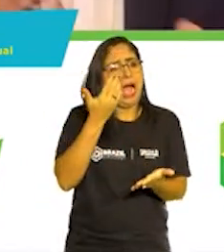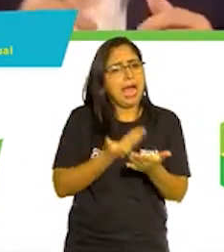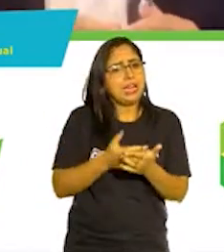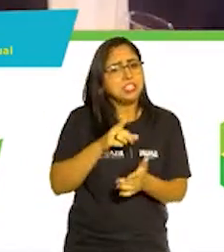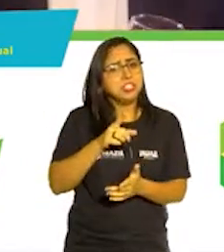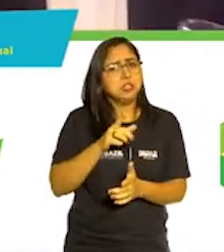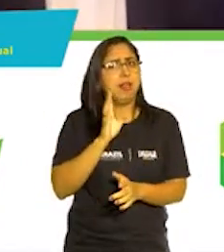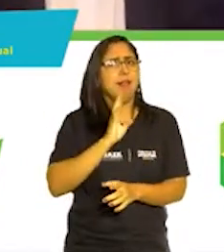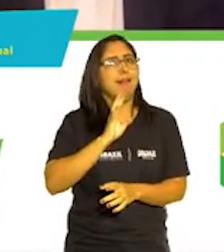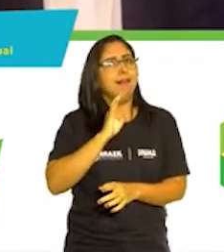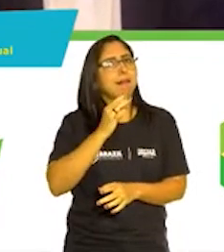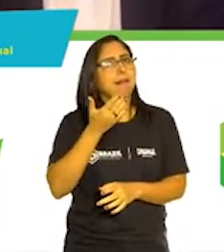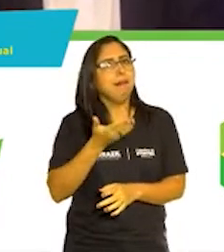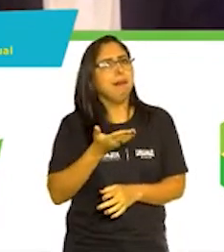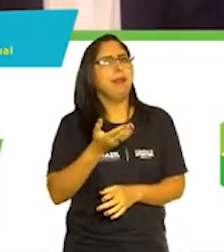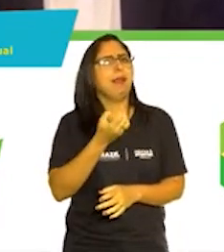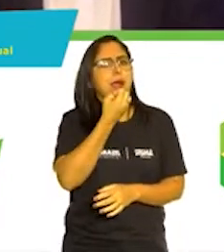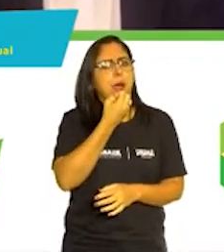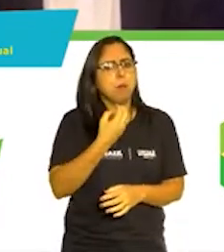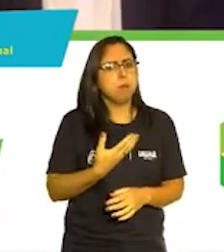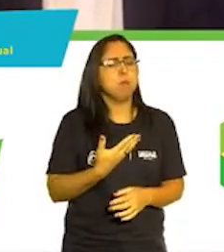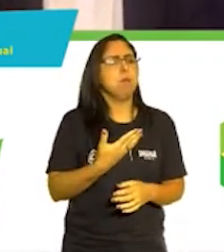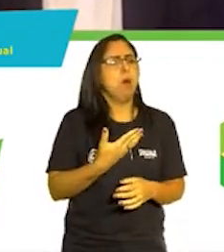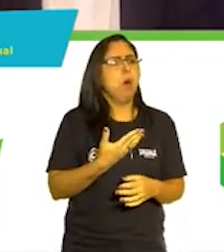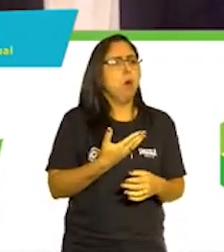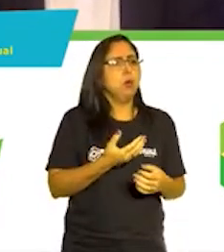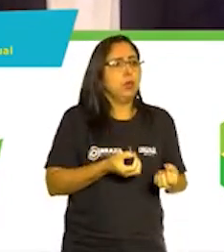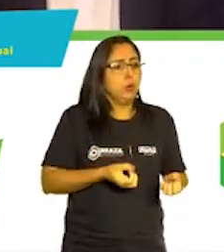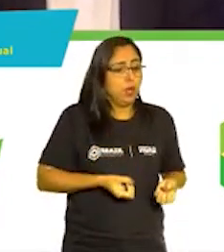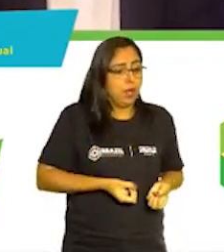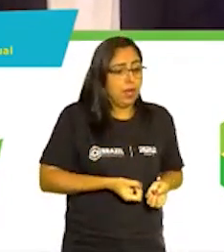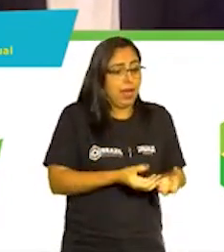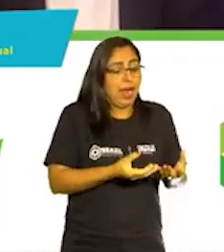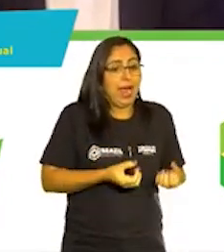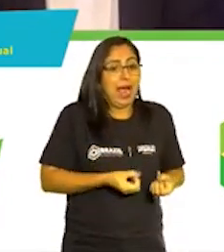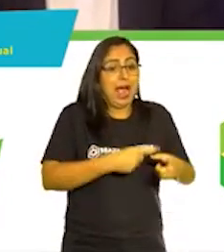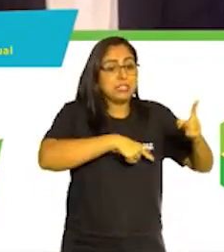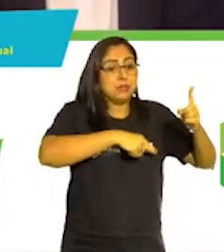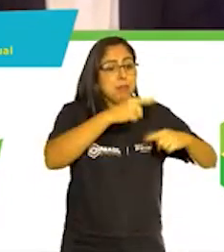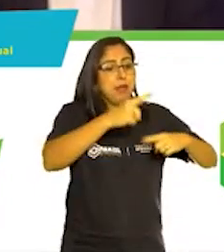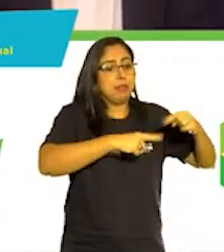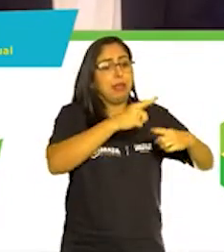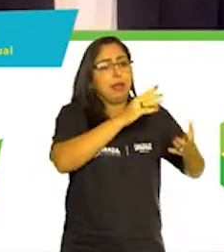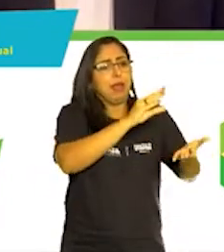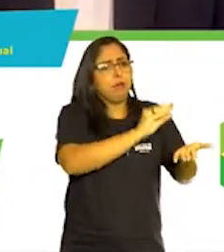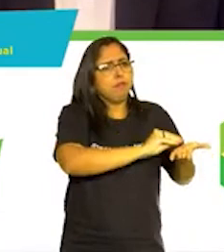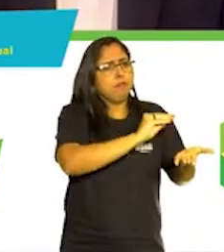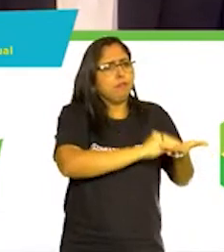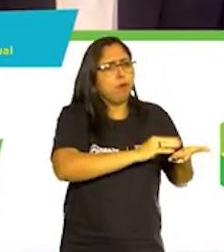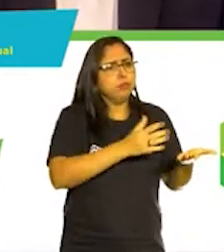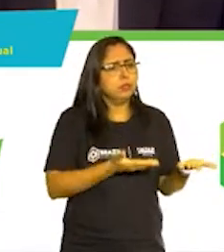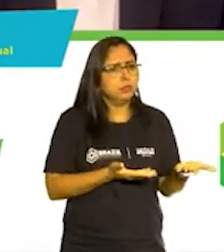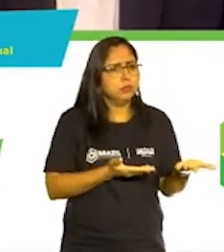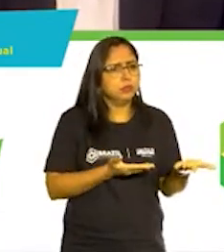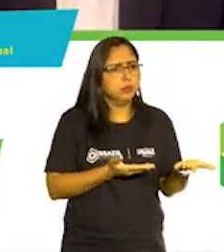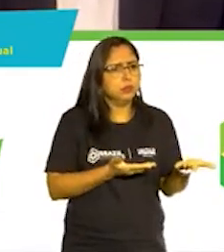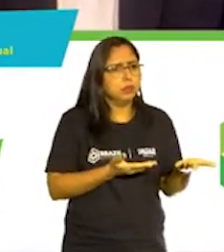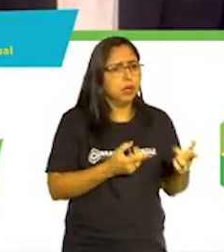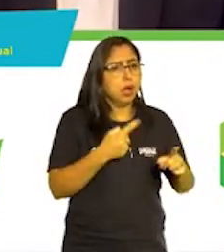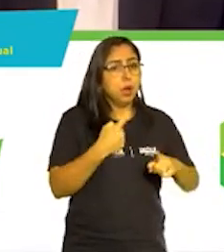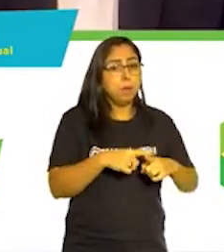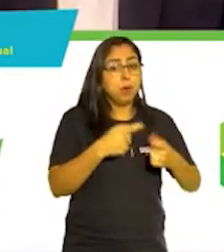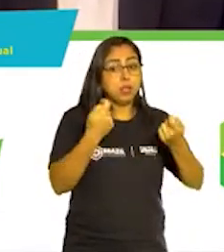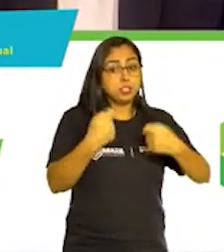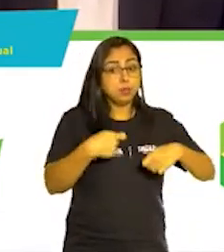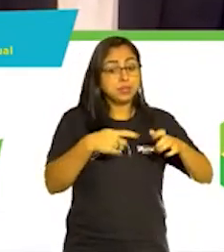ter escassez. Eu acho legal ter escassez de recursos. Eu ter muito projeto e